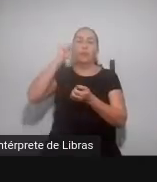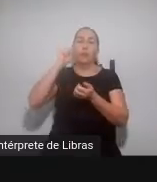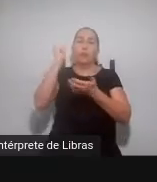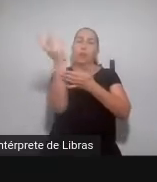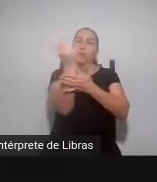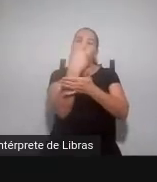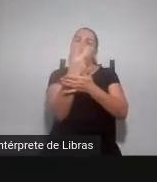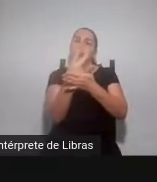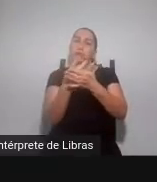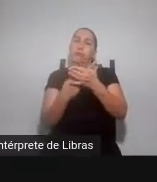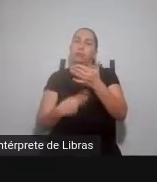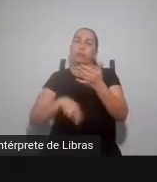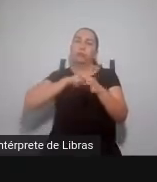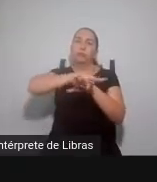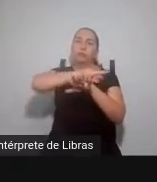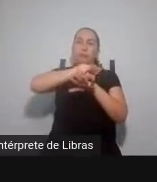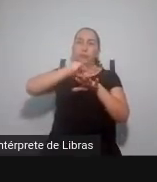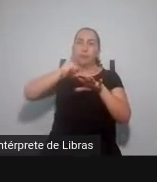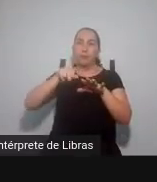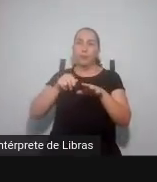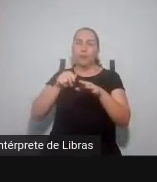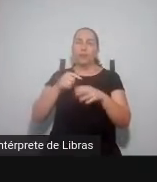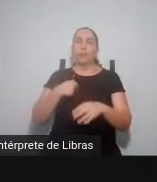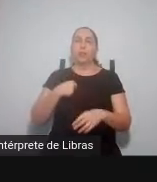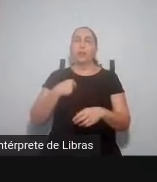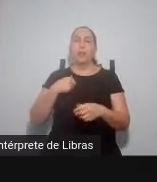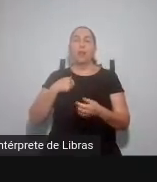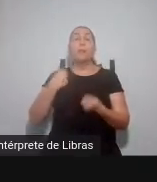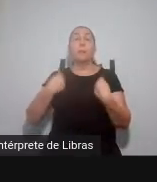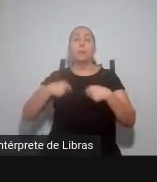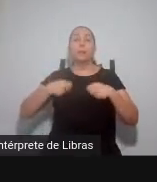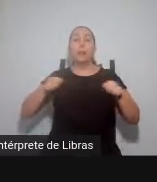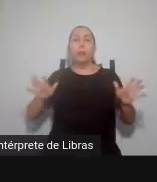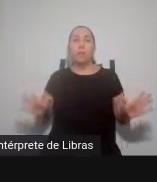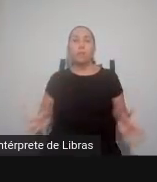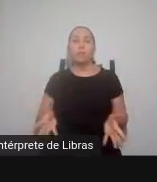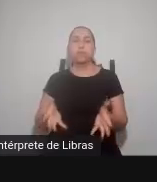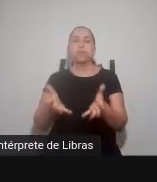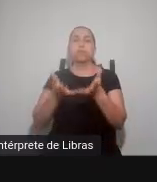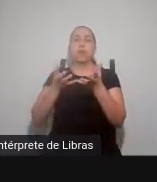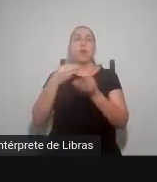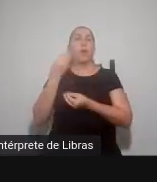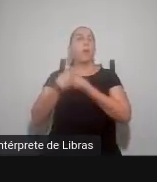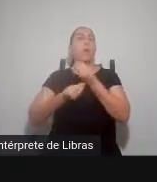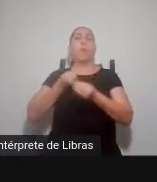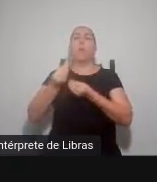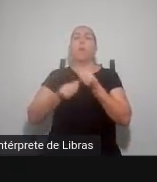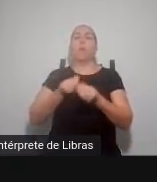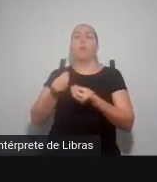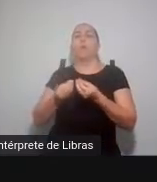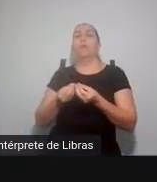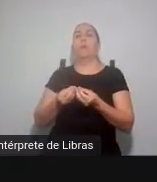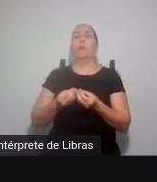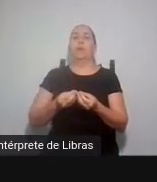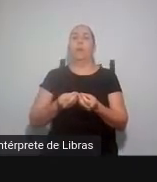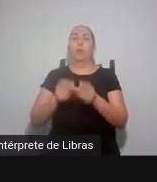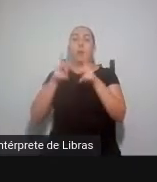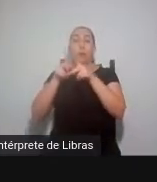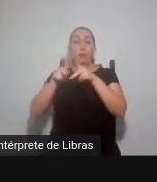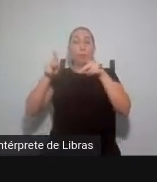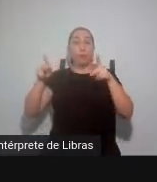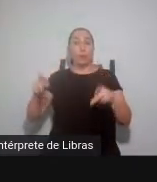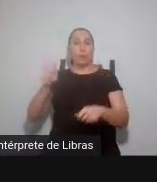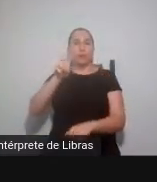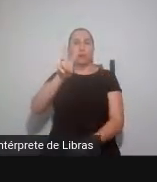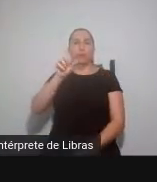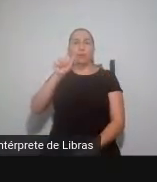de ilustração? E a nossa animação? Como que ela será feita? Então, a professora Valéria, que é a nossa